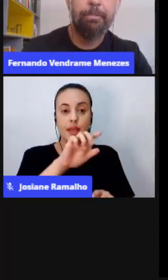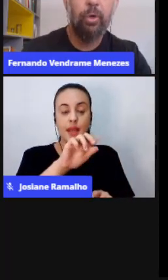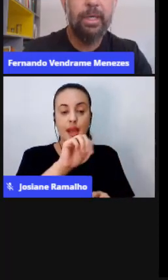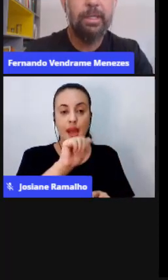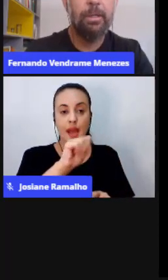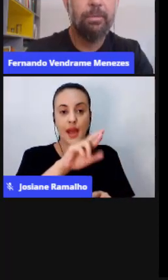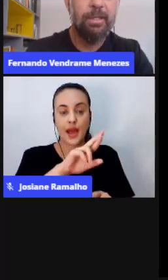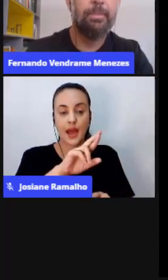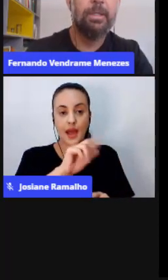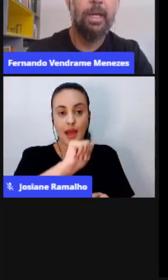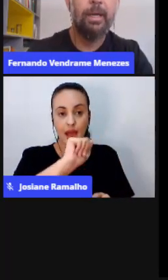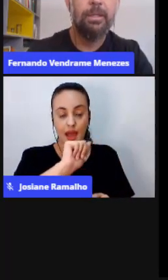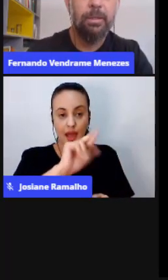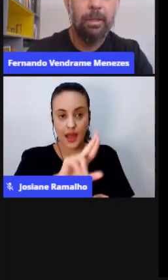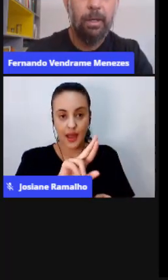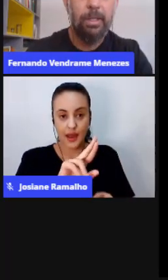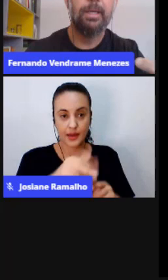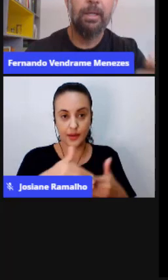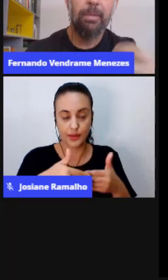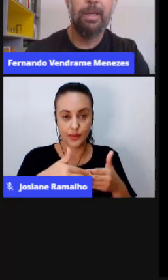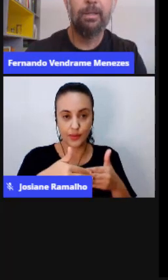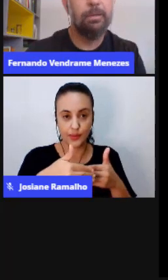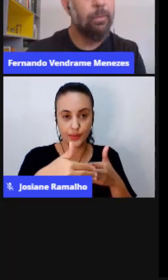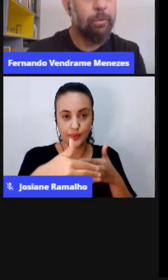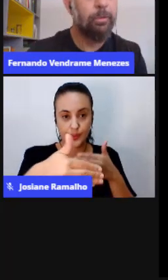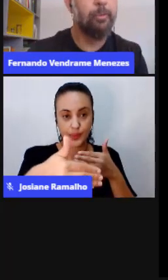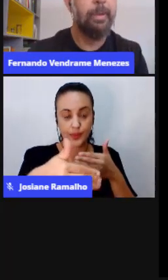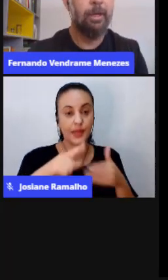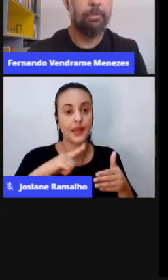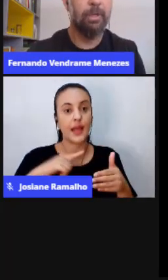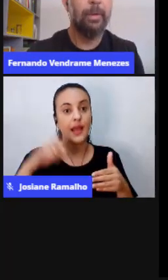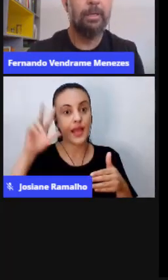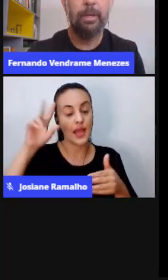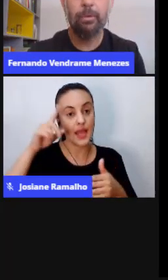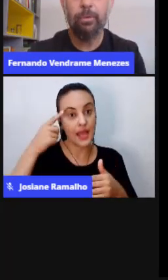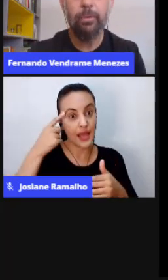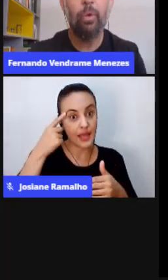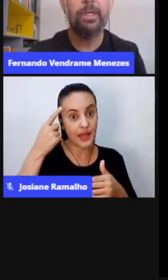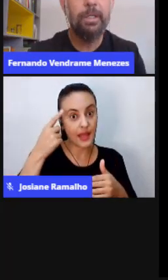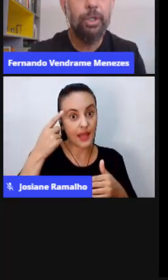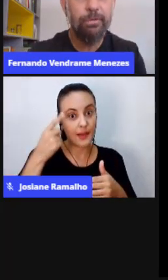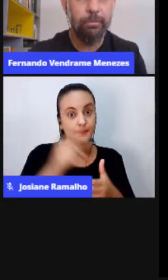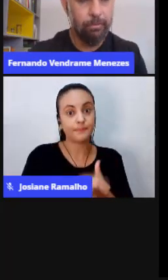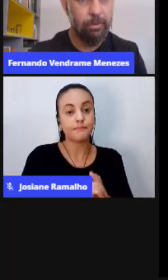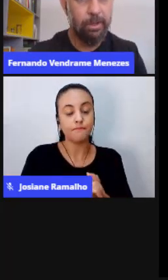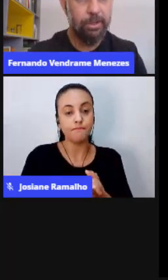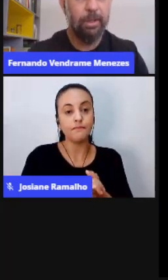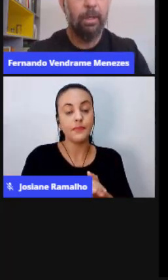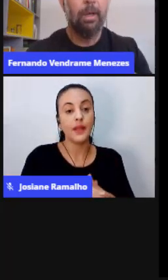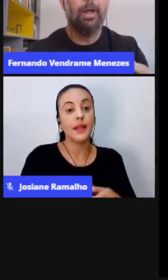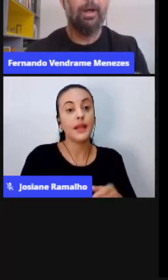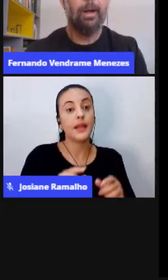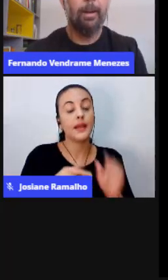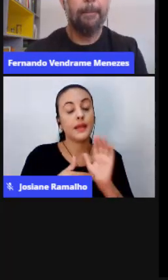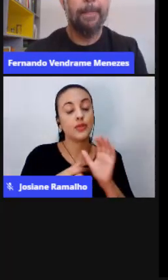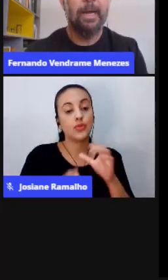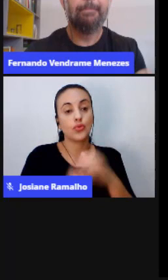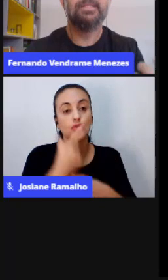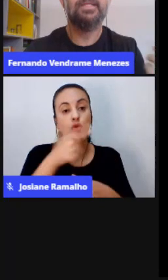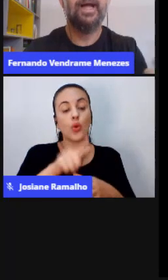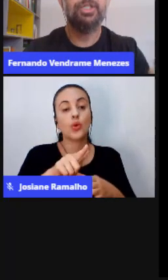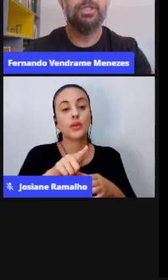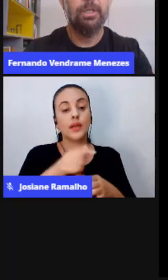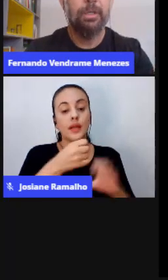de progressão das habilidades. E aí também entra um outro aspecto, que é o elemento cognitivo, ou seja,